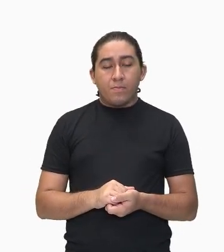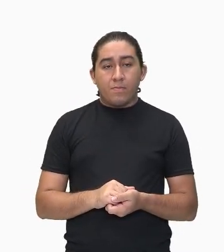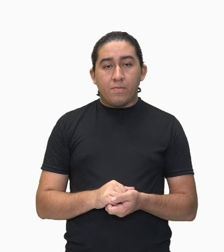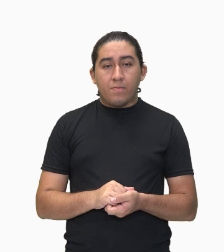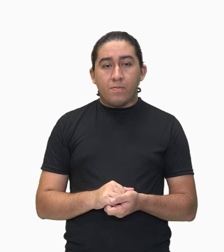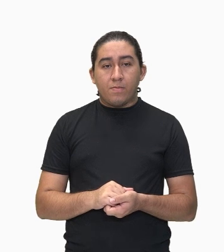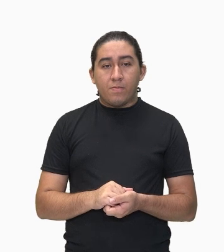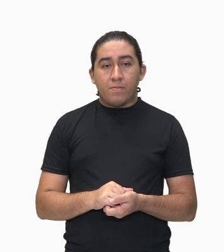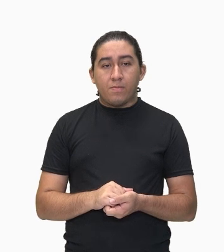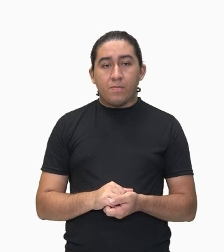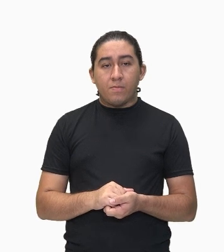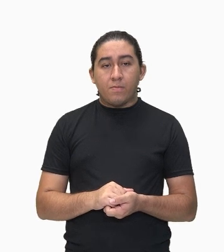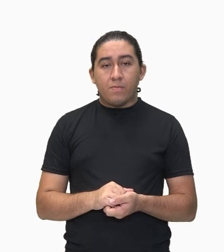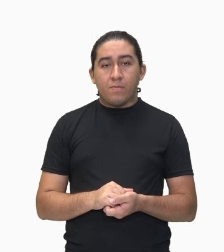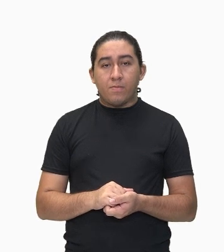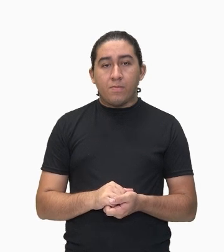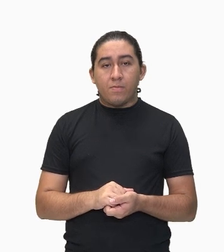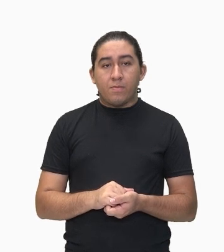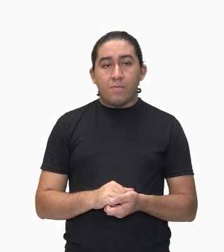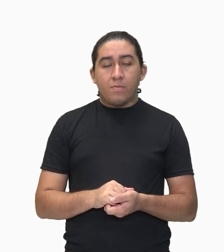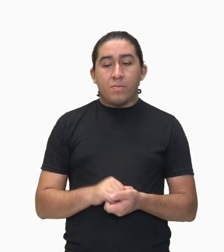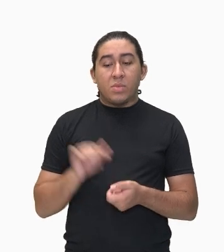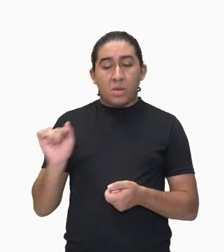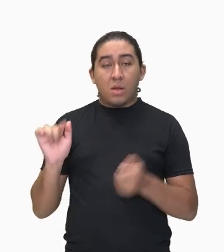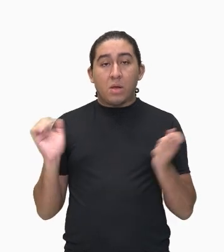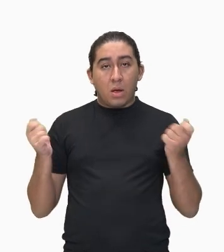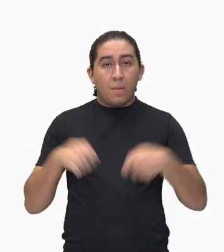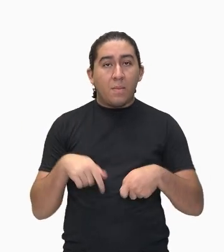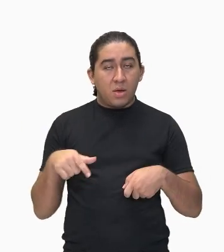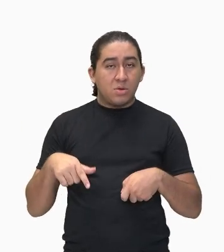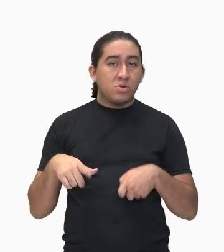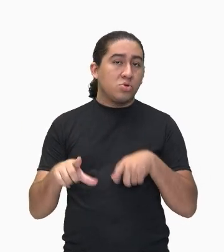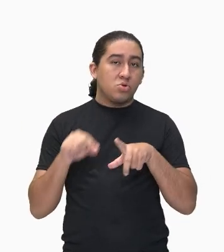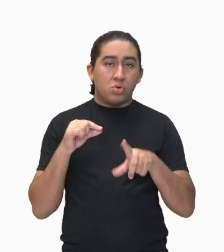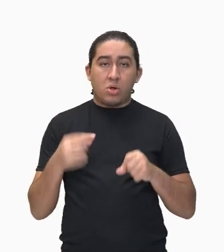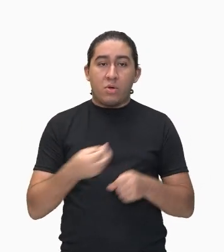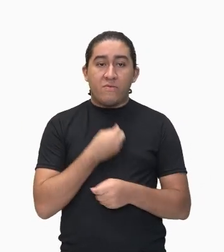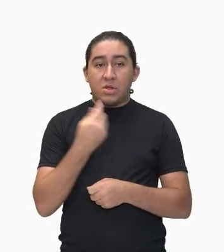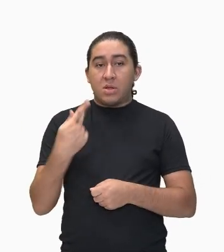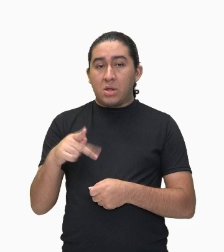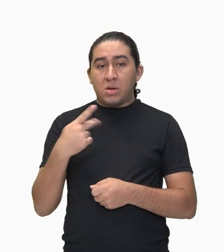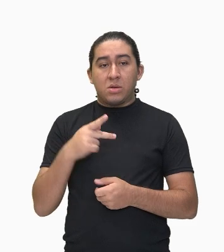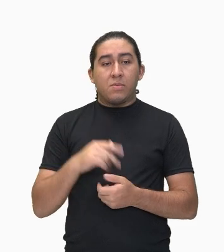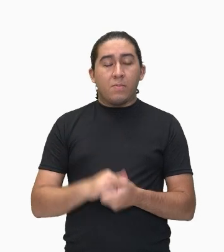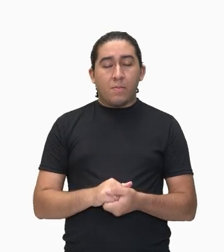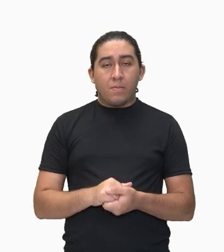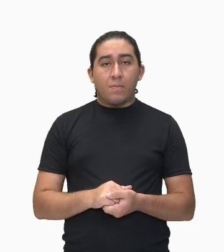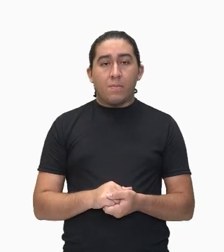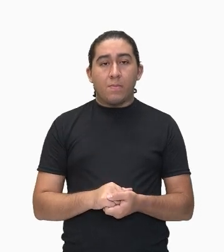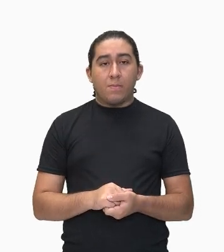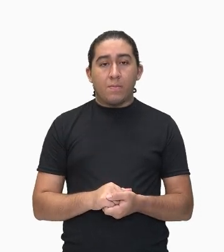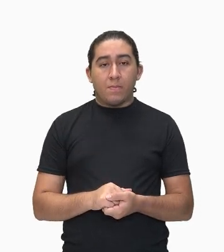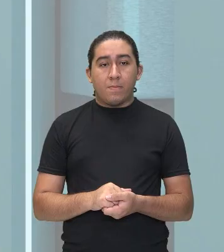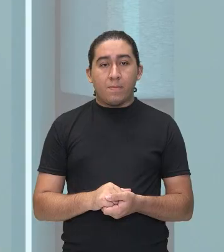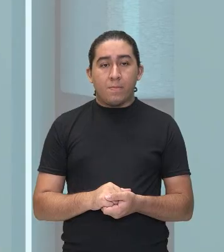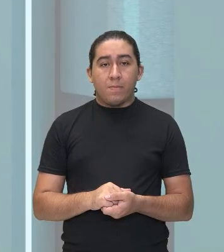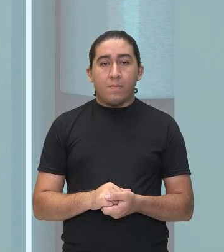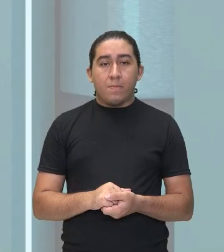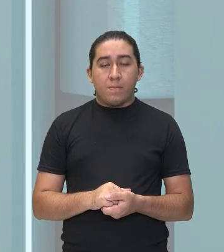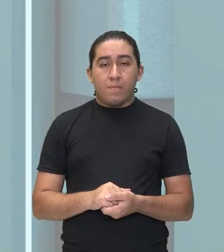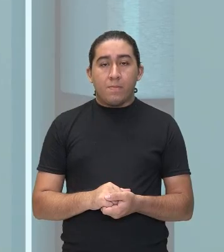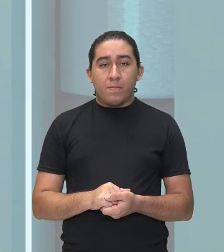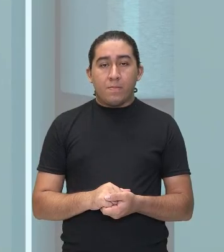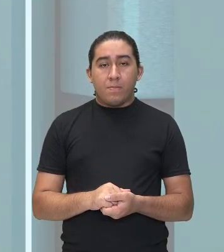a capacidade de escolher por si mesmo o seu caminho, decidir e seguir sua vida. Ele é capaz de